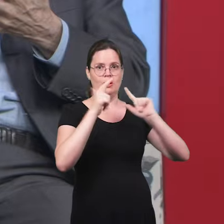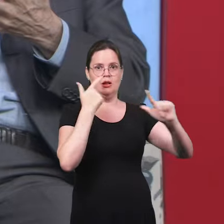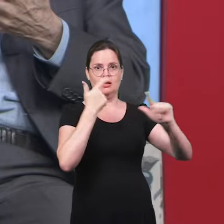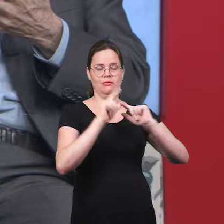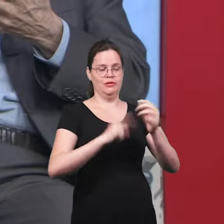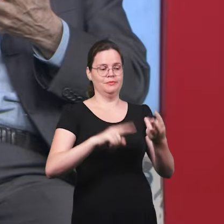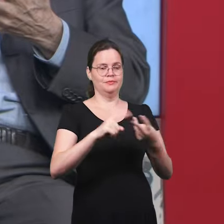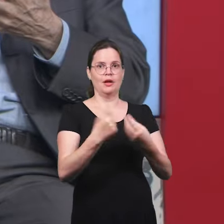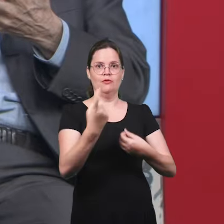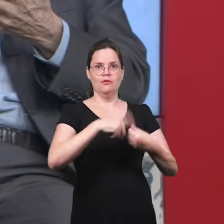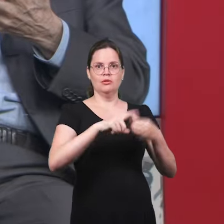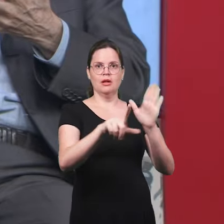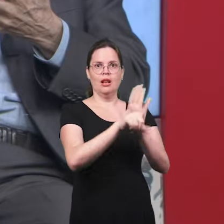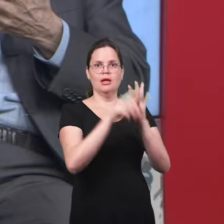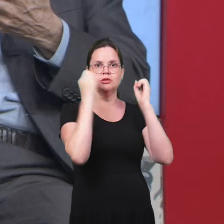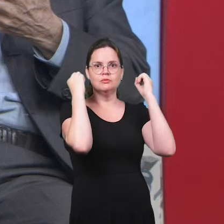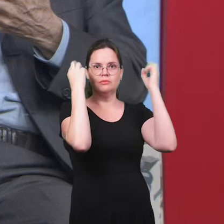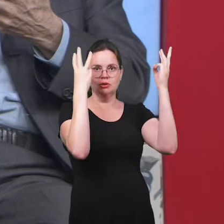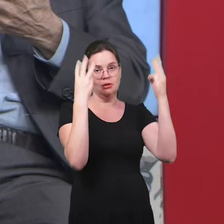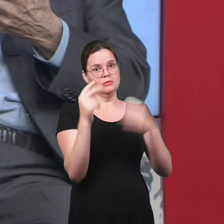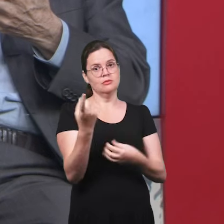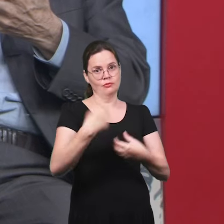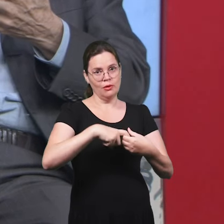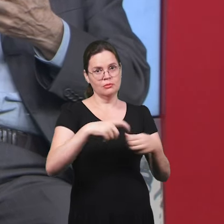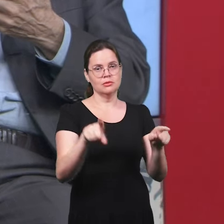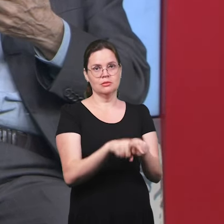volta a lei de Moisés,